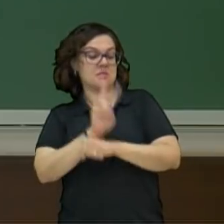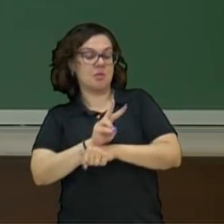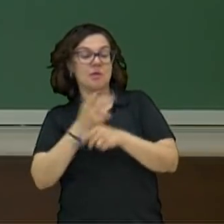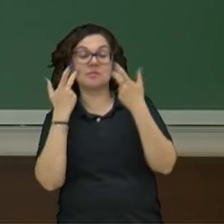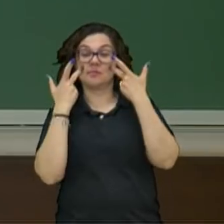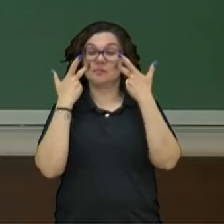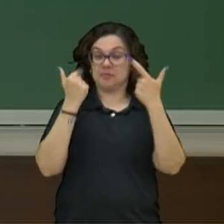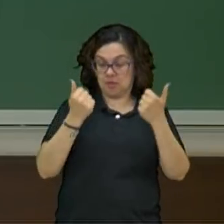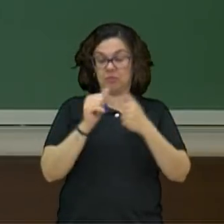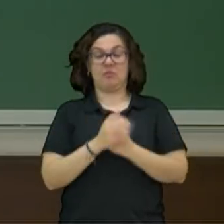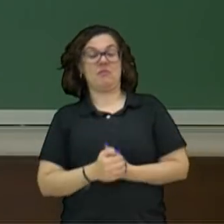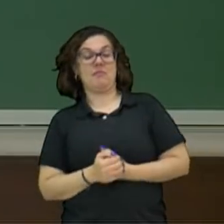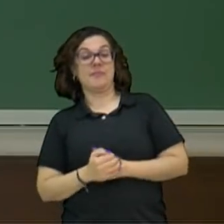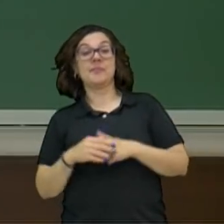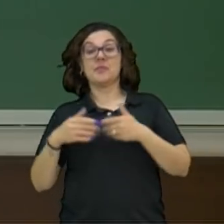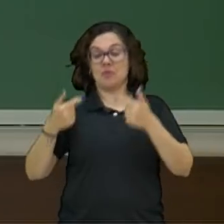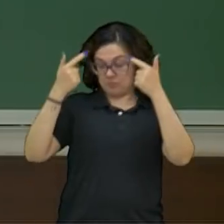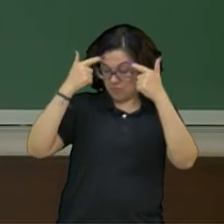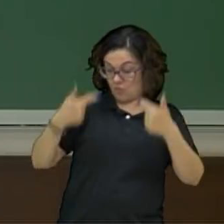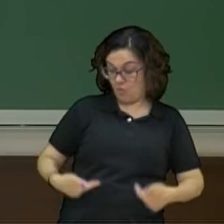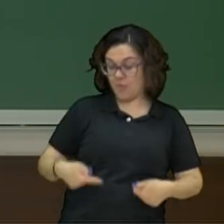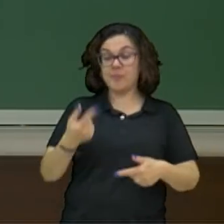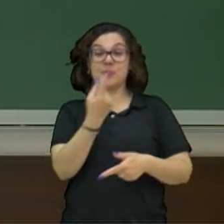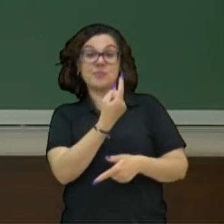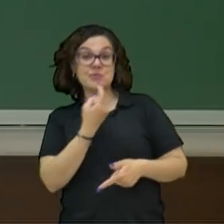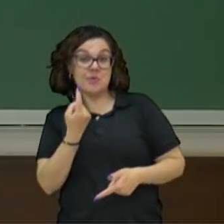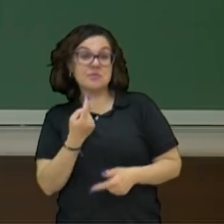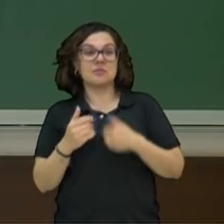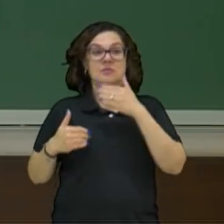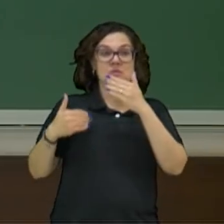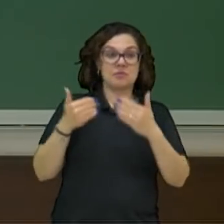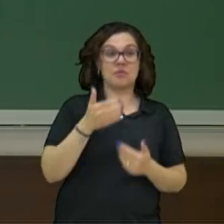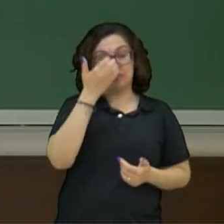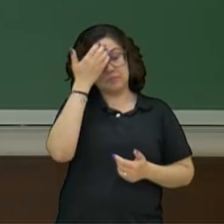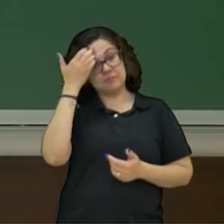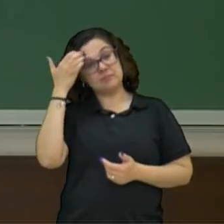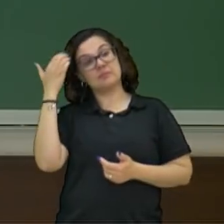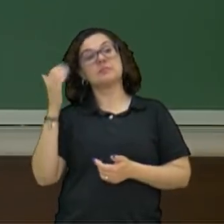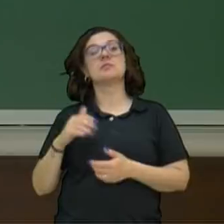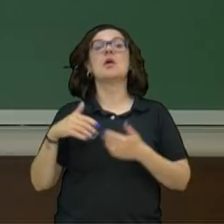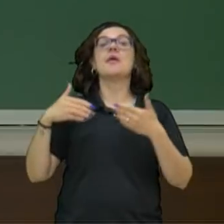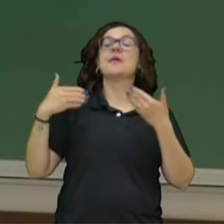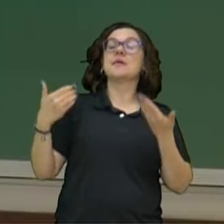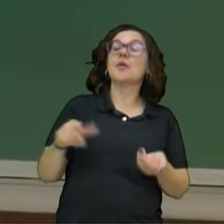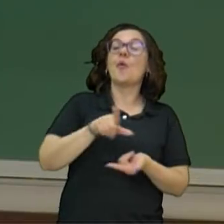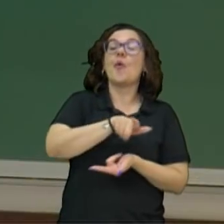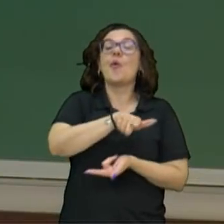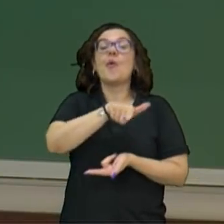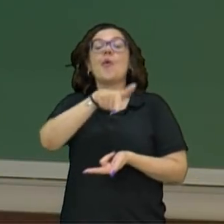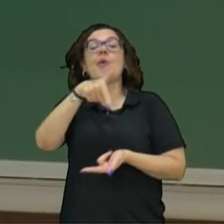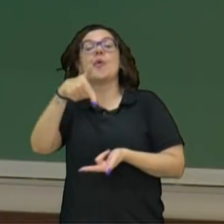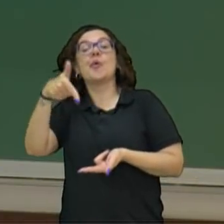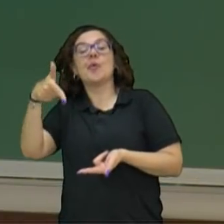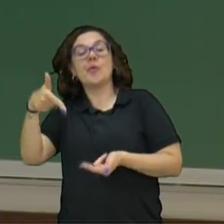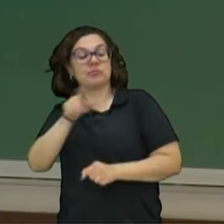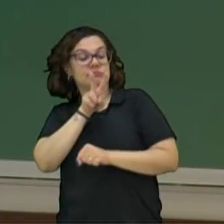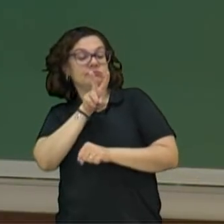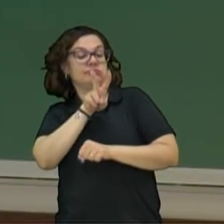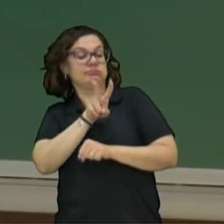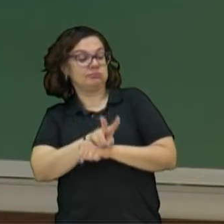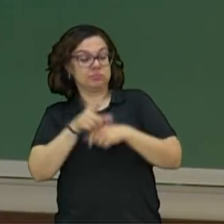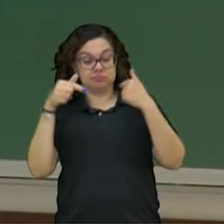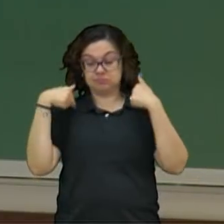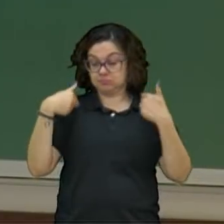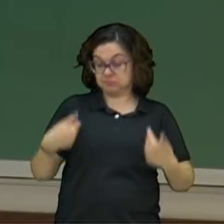corpo sozinho desenvolve, tá? Nesta aula de hoje, nós vamos falar sobre outras formas de imunizar o